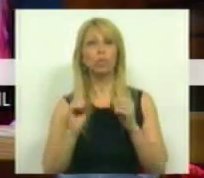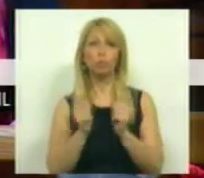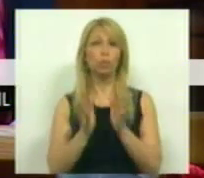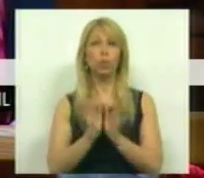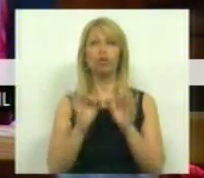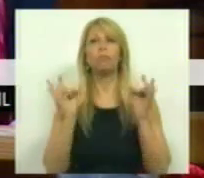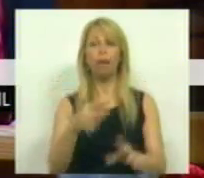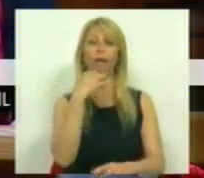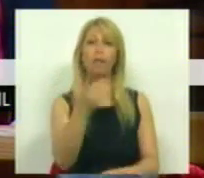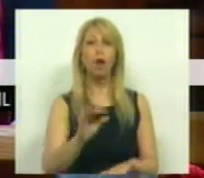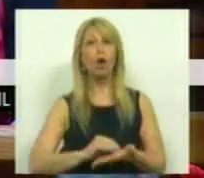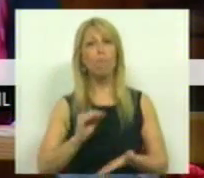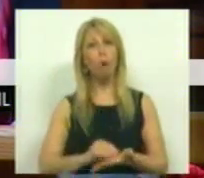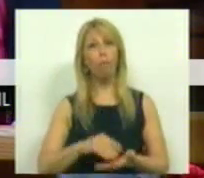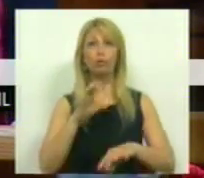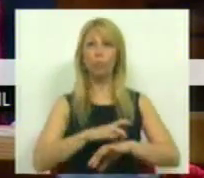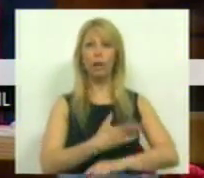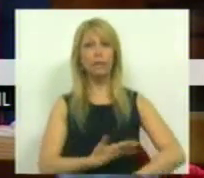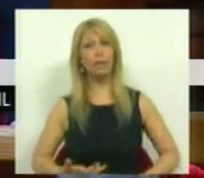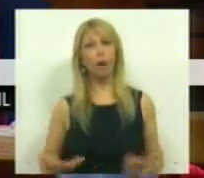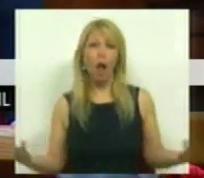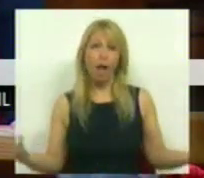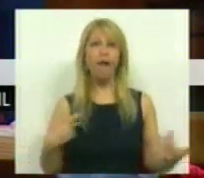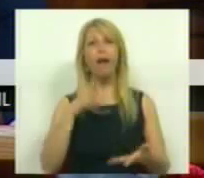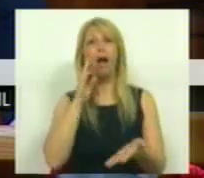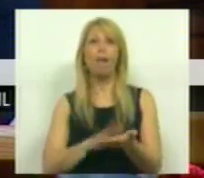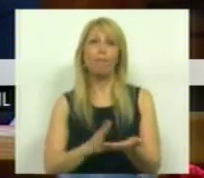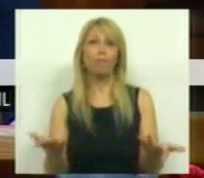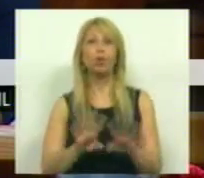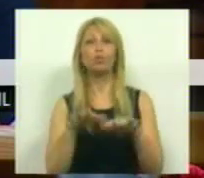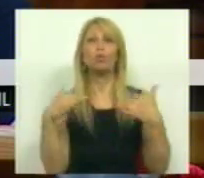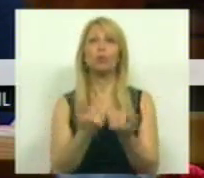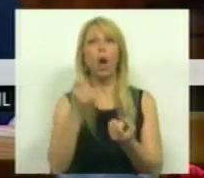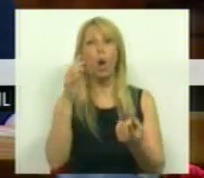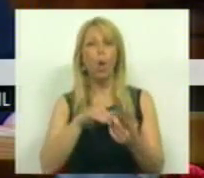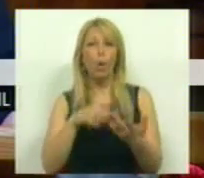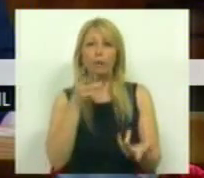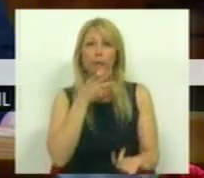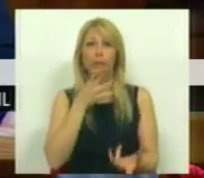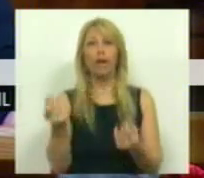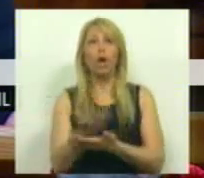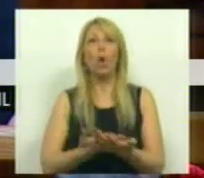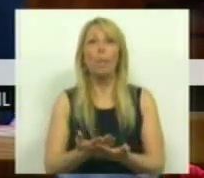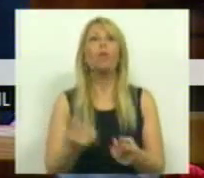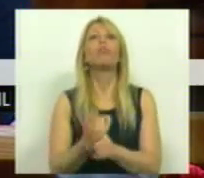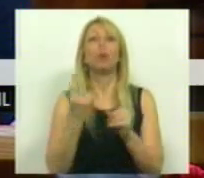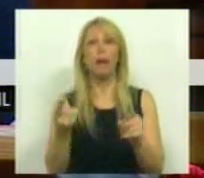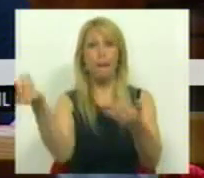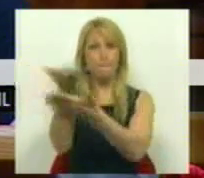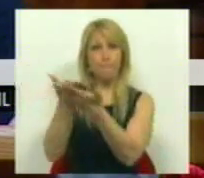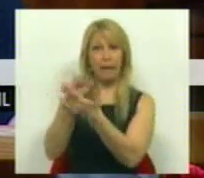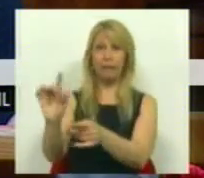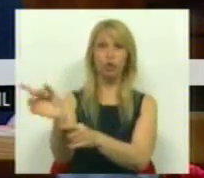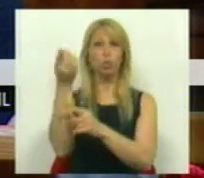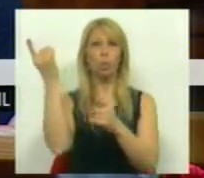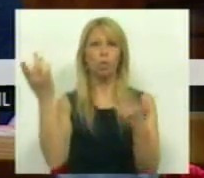os desempregados são um fardo social, ou mesmo que são um pesadelo económico, porque não são o mercado, é o mais